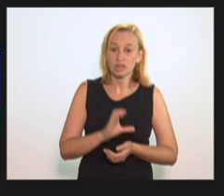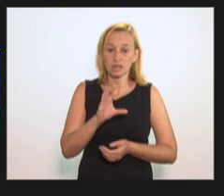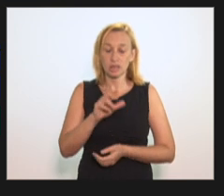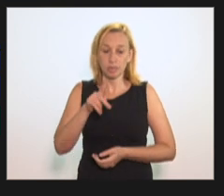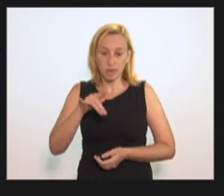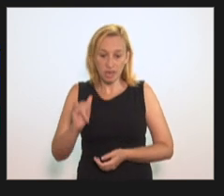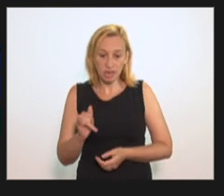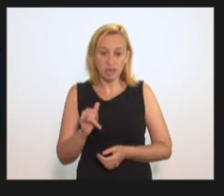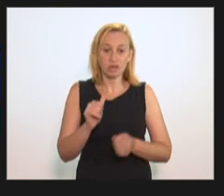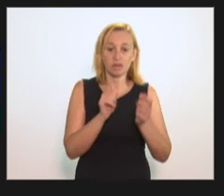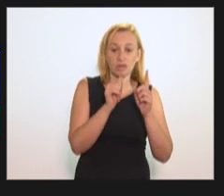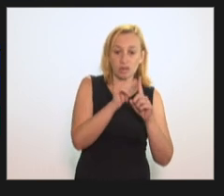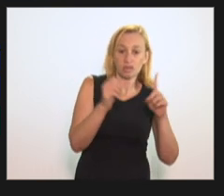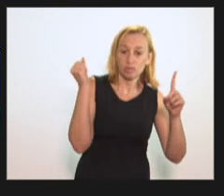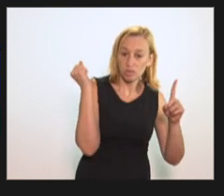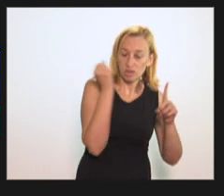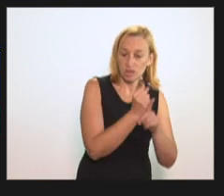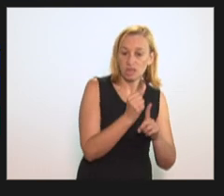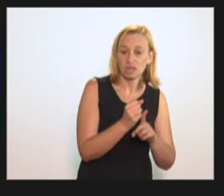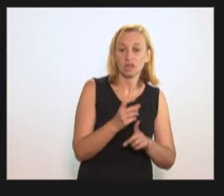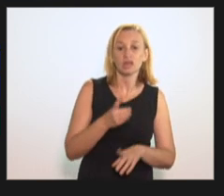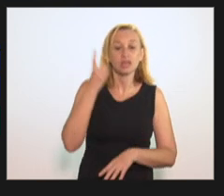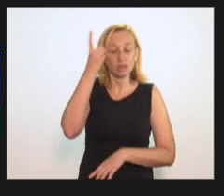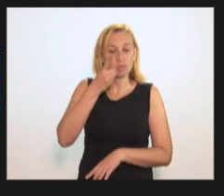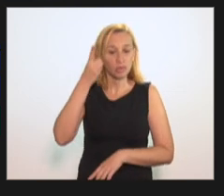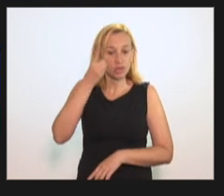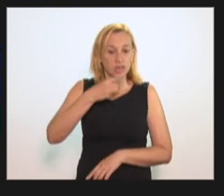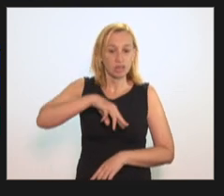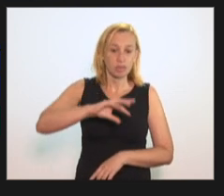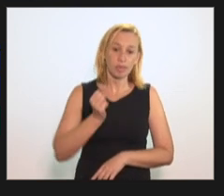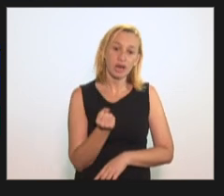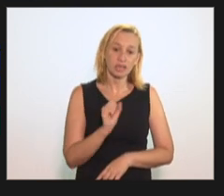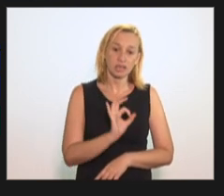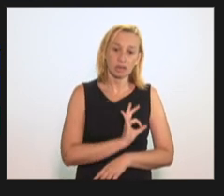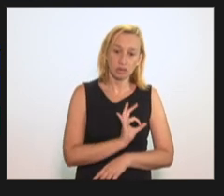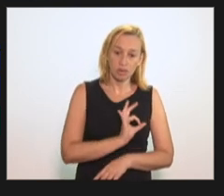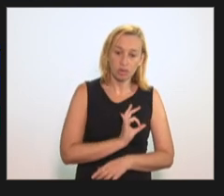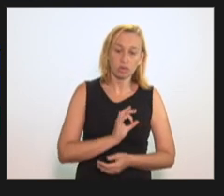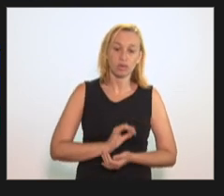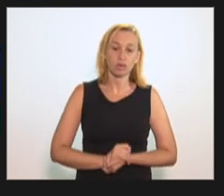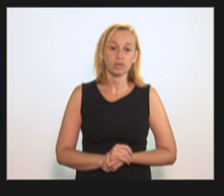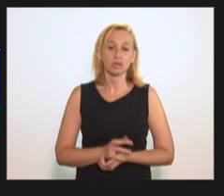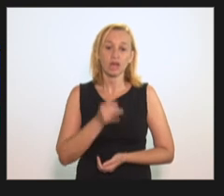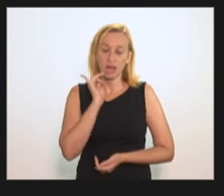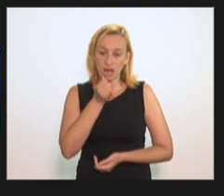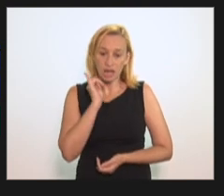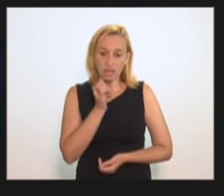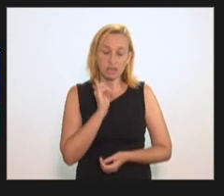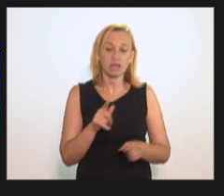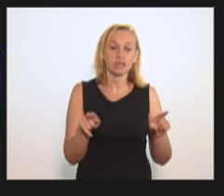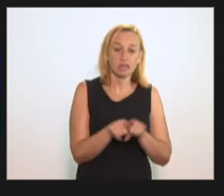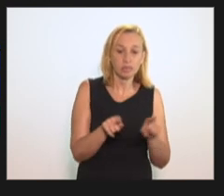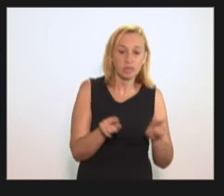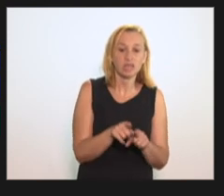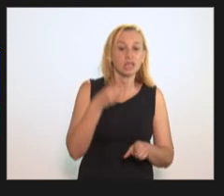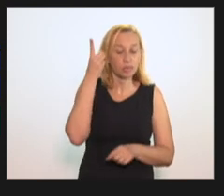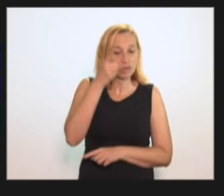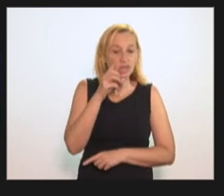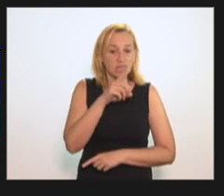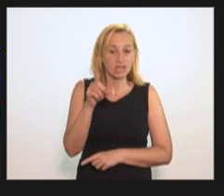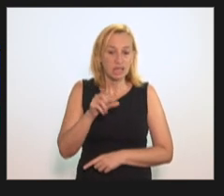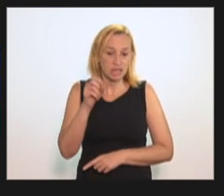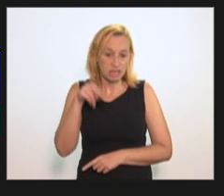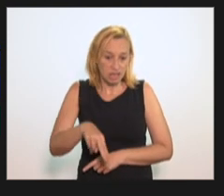feminicídio presidida pela deputada Marta Rocha vice-presidida por mim e relatada pela deputada Zeldan com demais